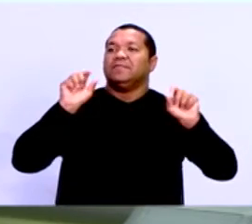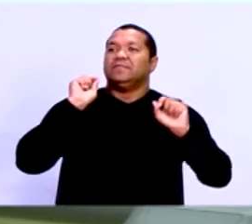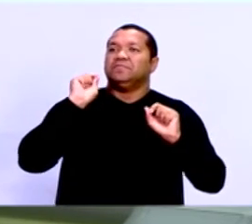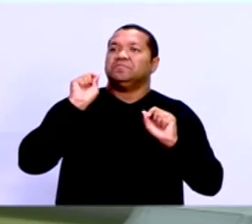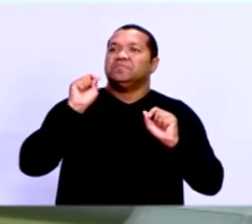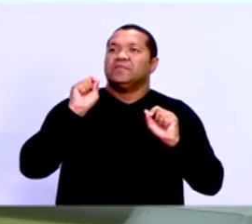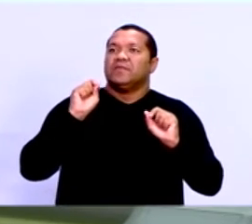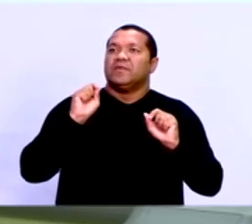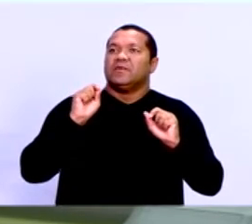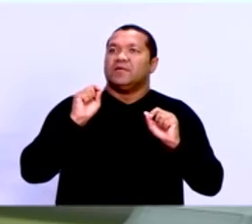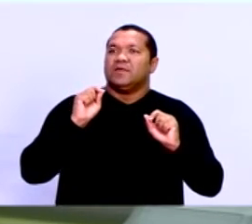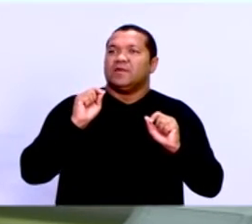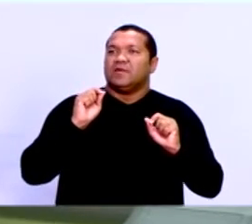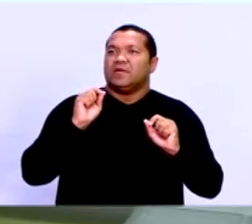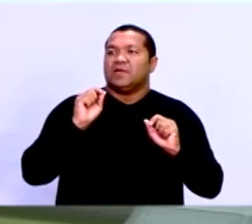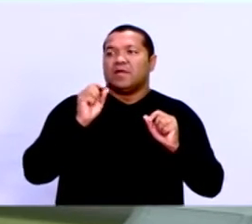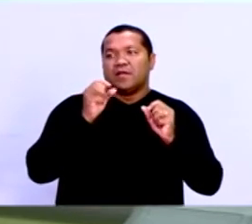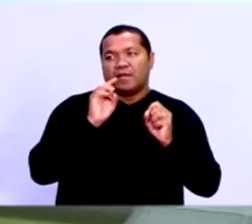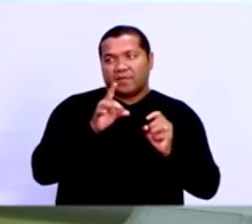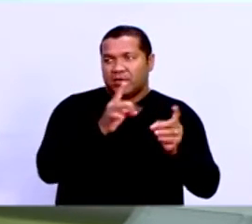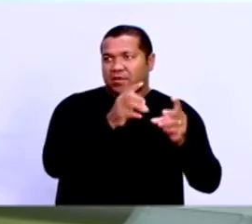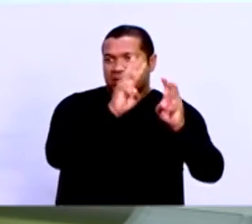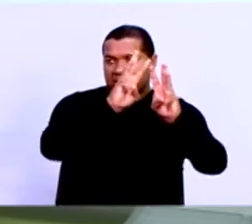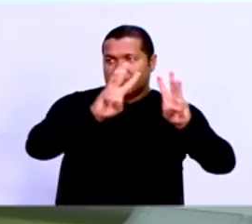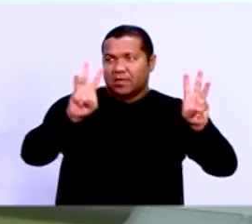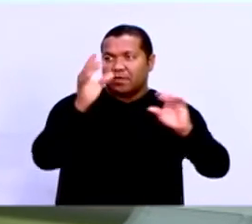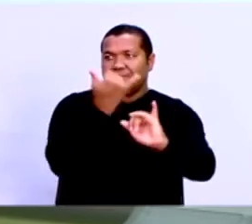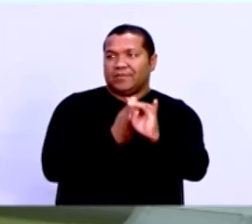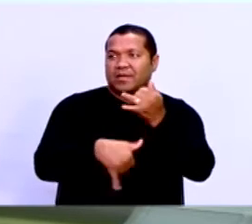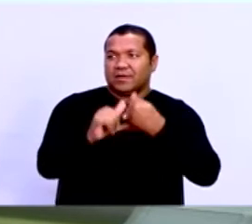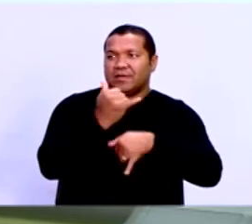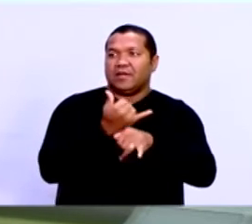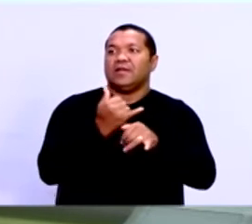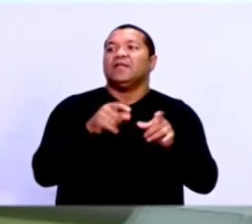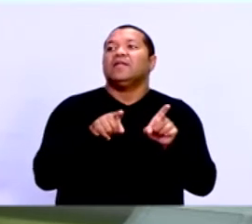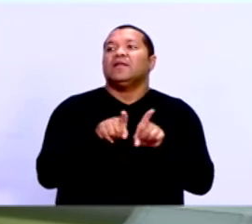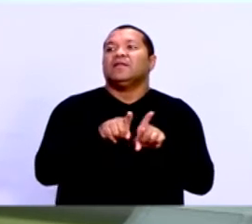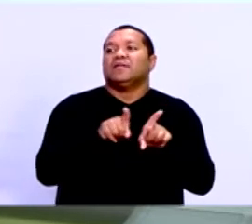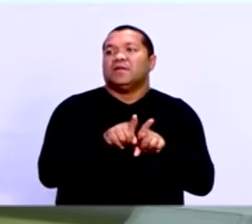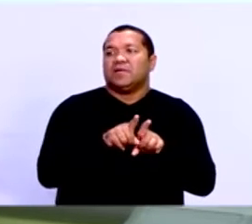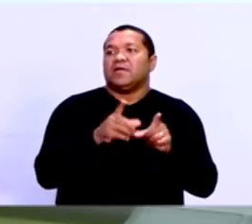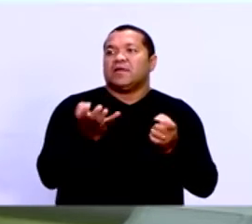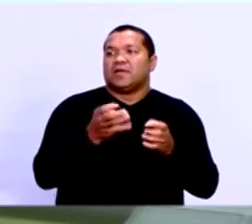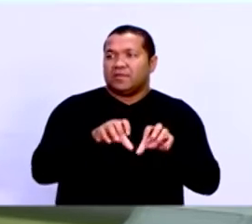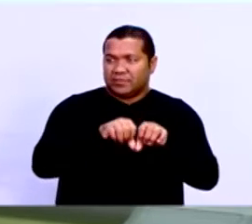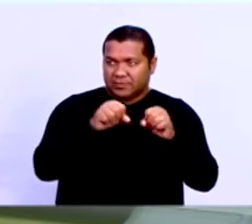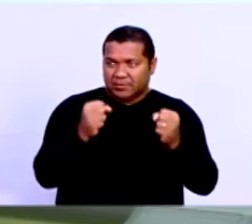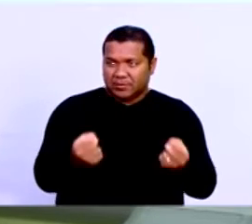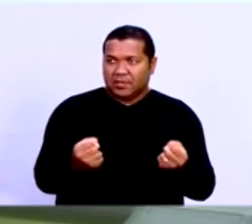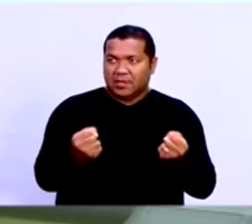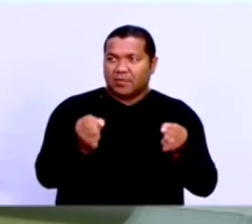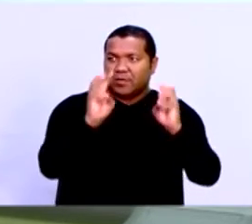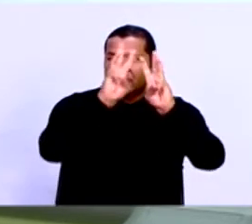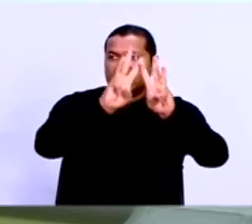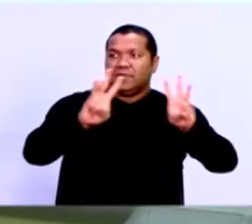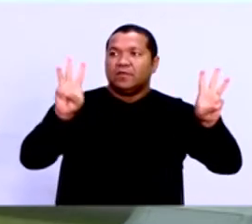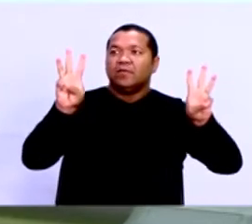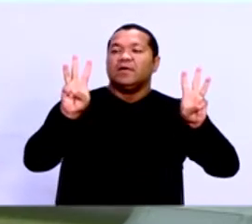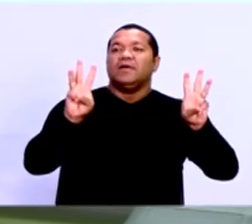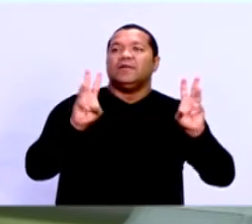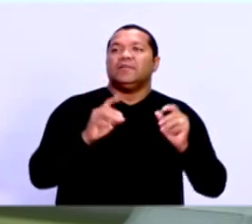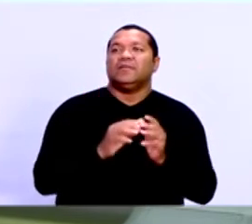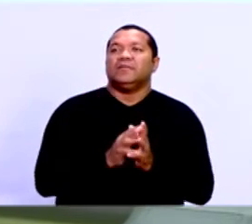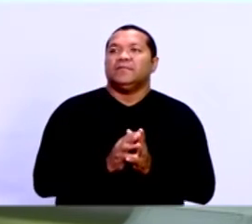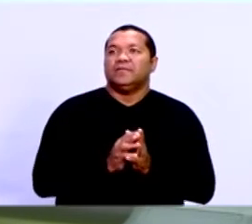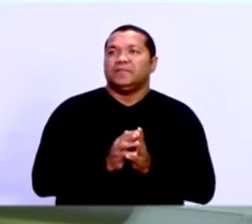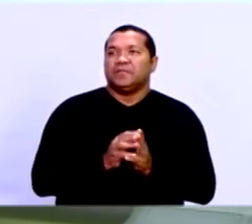tem na loja dele ele quer vender também na internet ele quer um sistema o web o cliente pode comprar pela